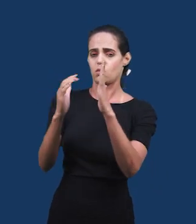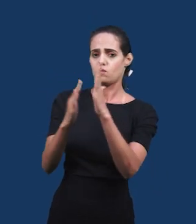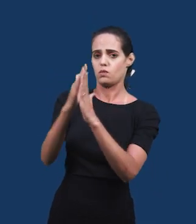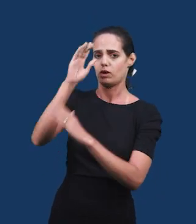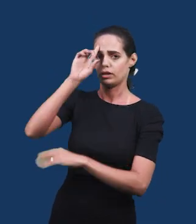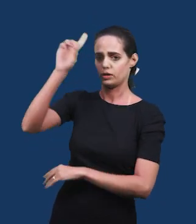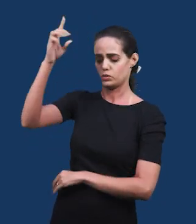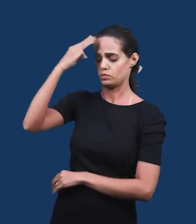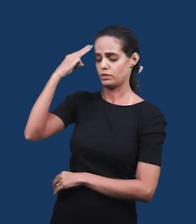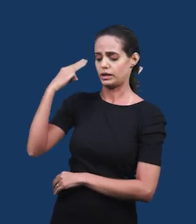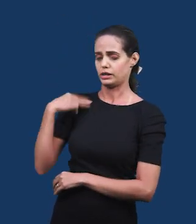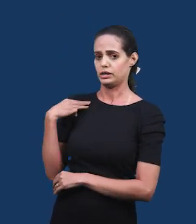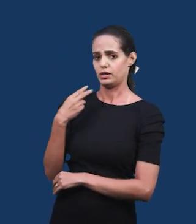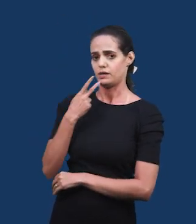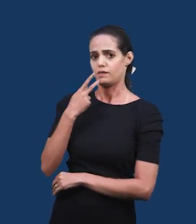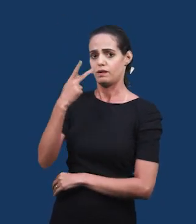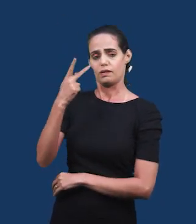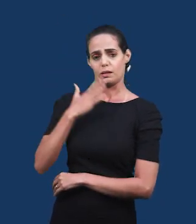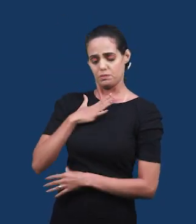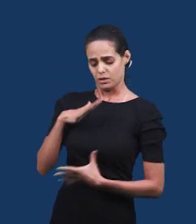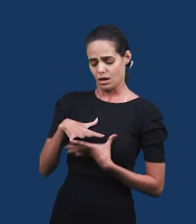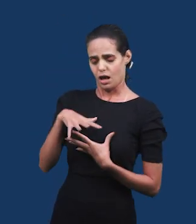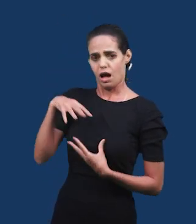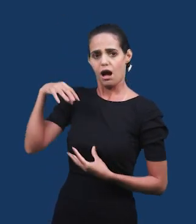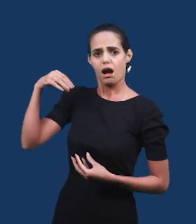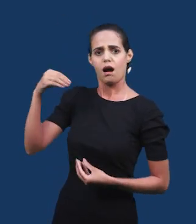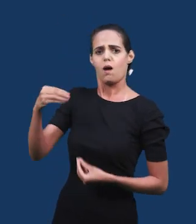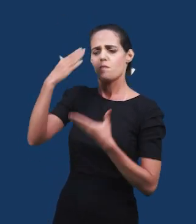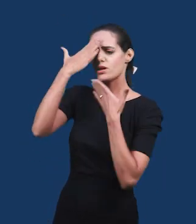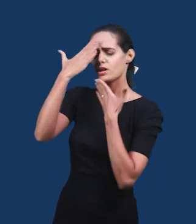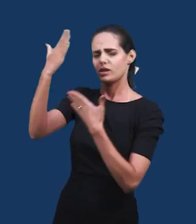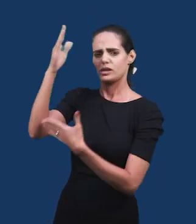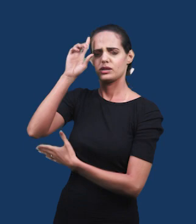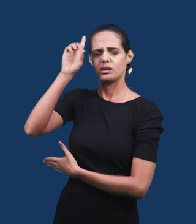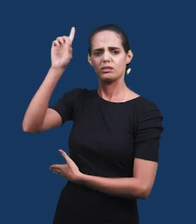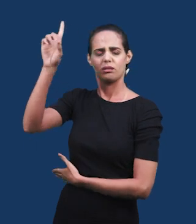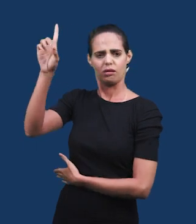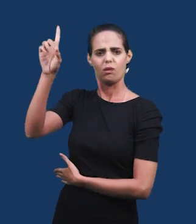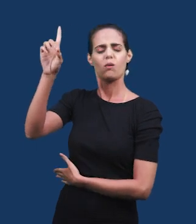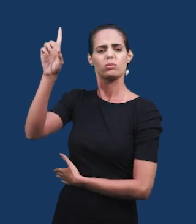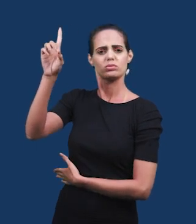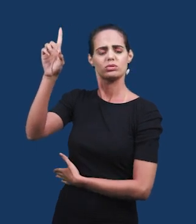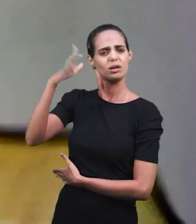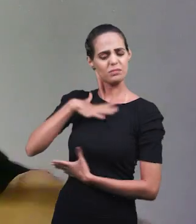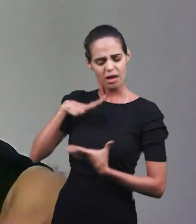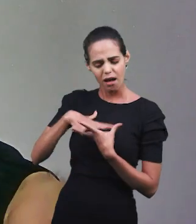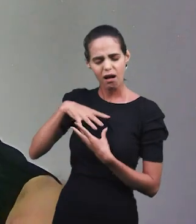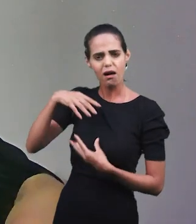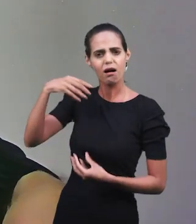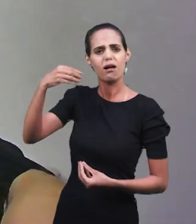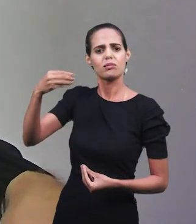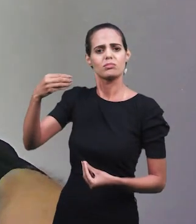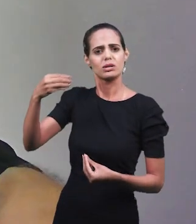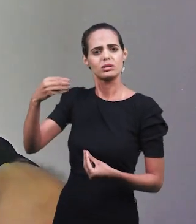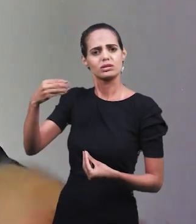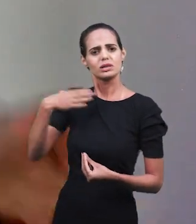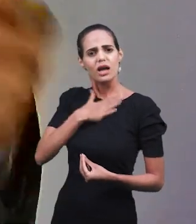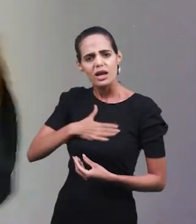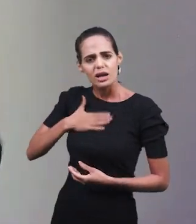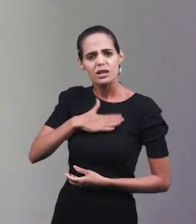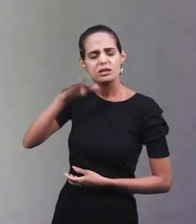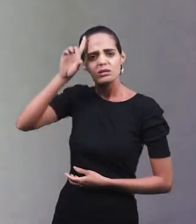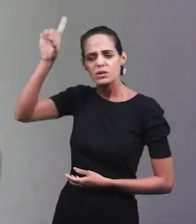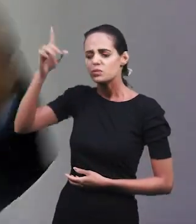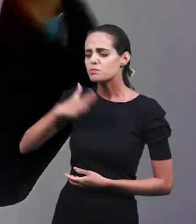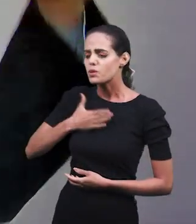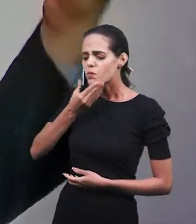então Maria, a minha alma engrandece ao Senhor, e o meu espírito se alegra em Deus, meu Salvador. Ou seja,